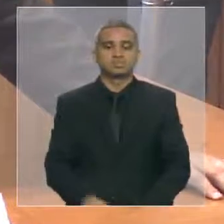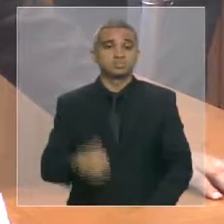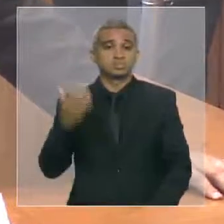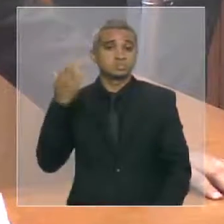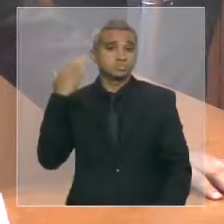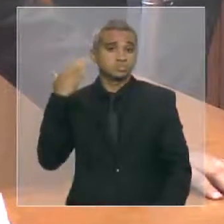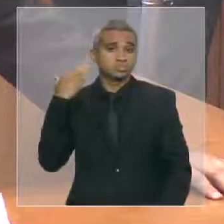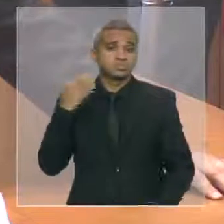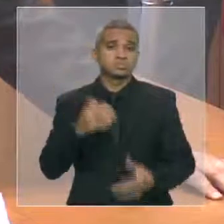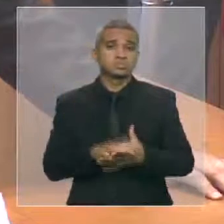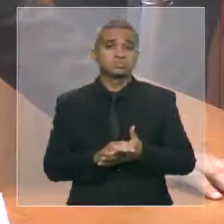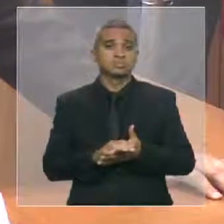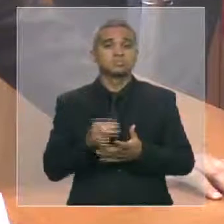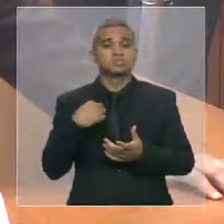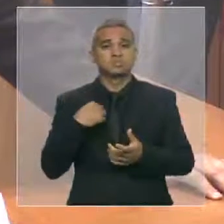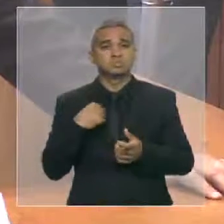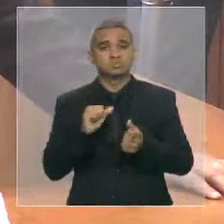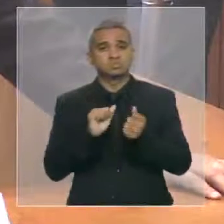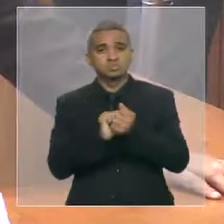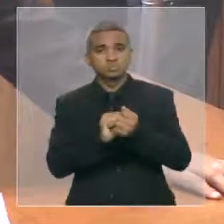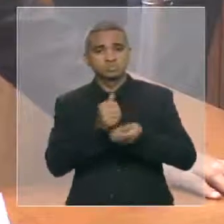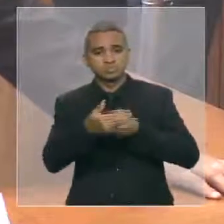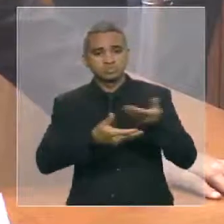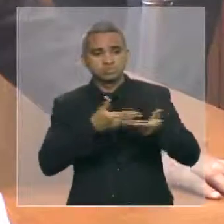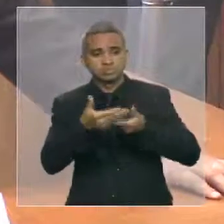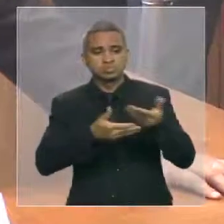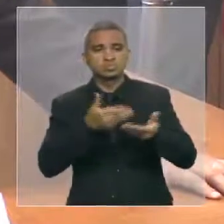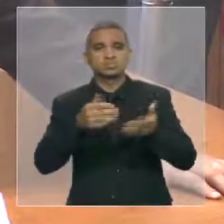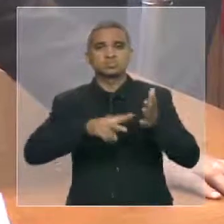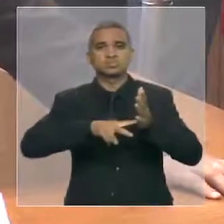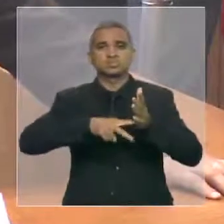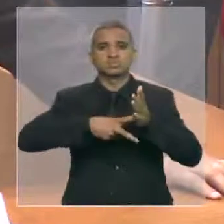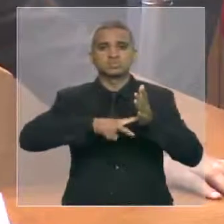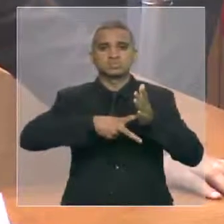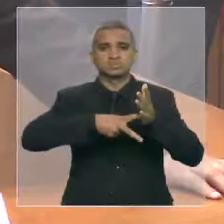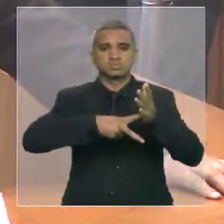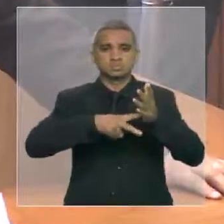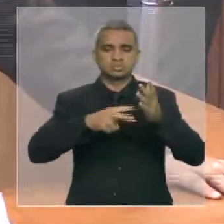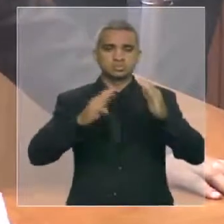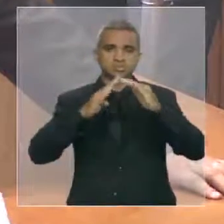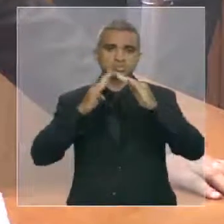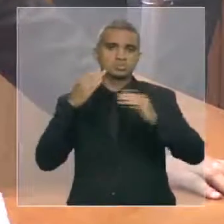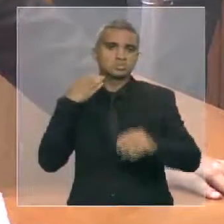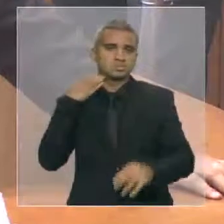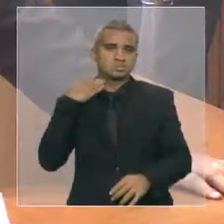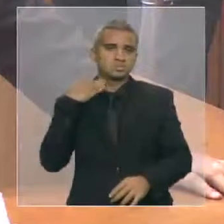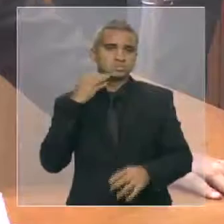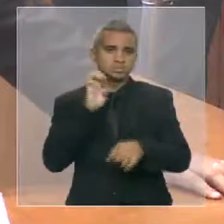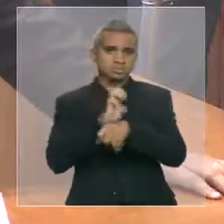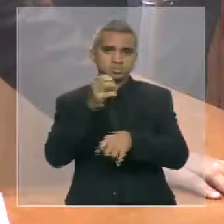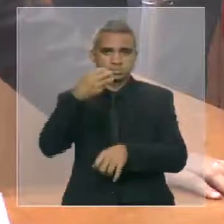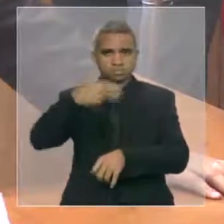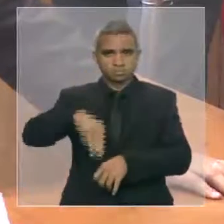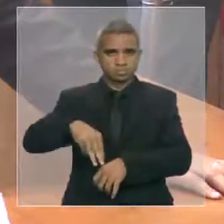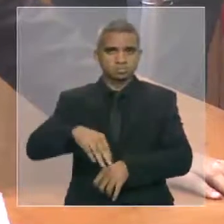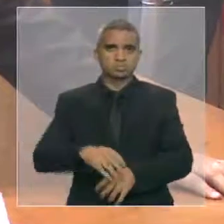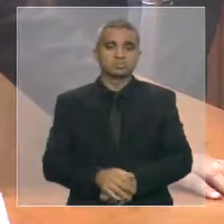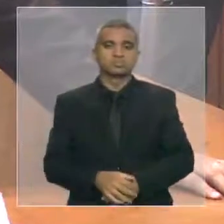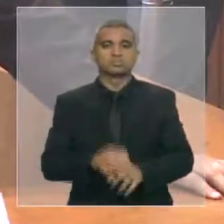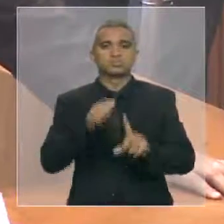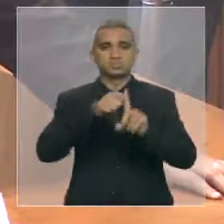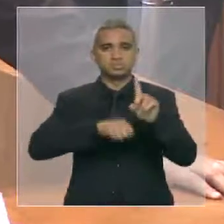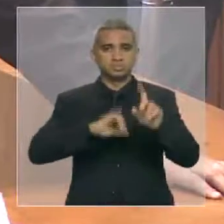proposta pelo Sindicato dos Bancários do Estado do Maranhão, quando, ainda em janeiro, fui